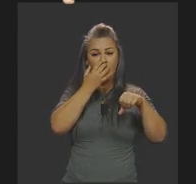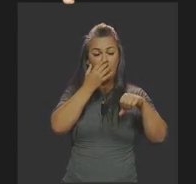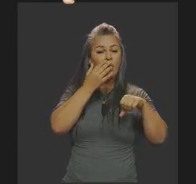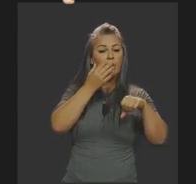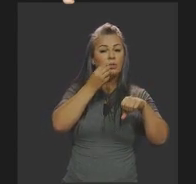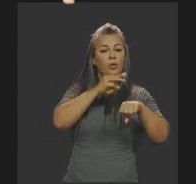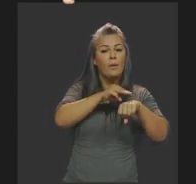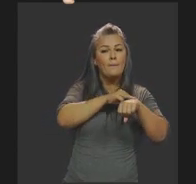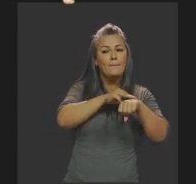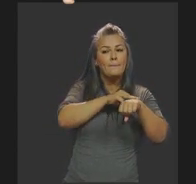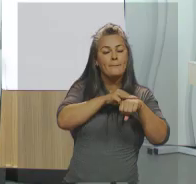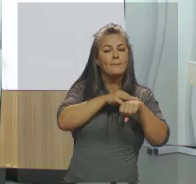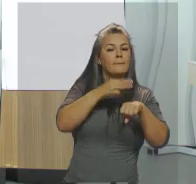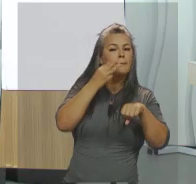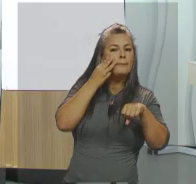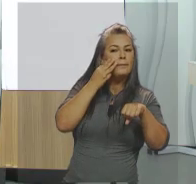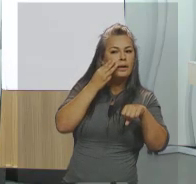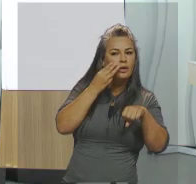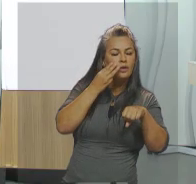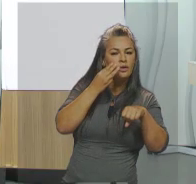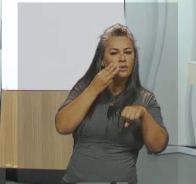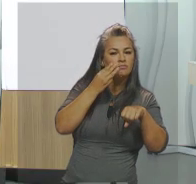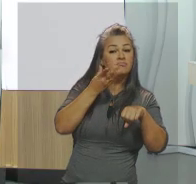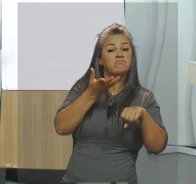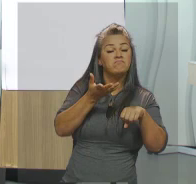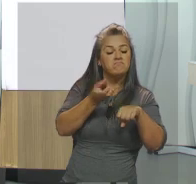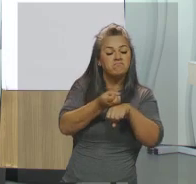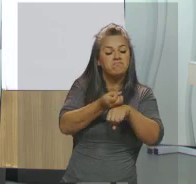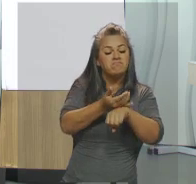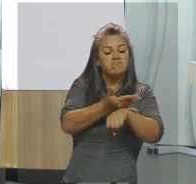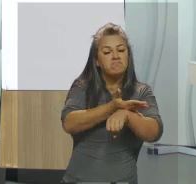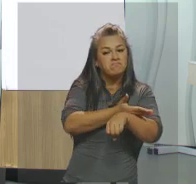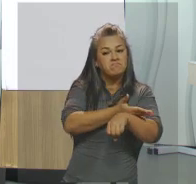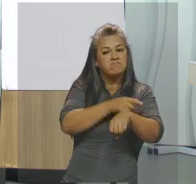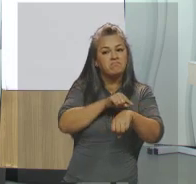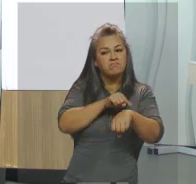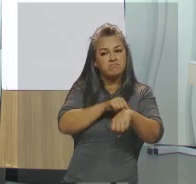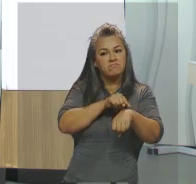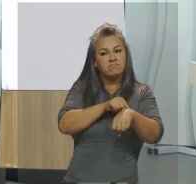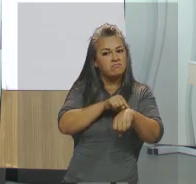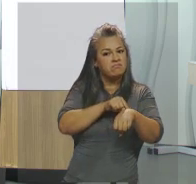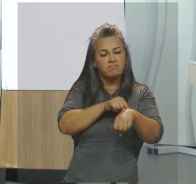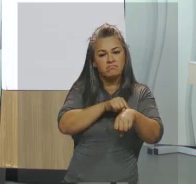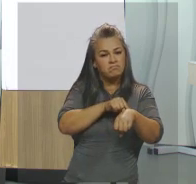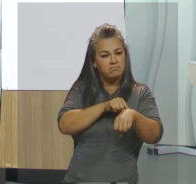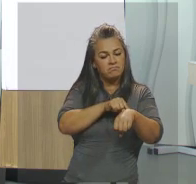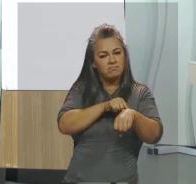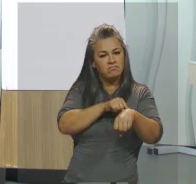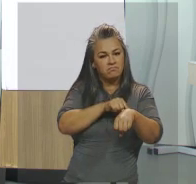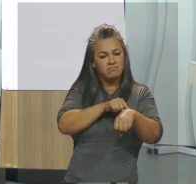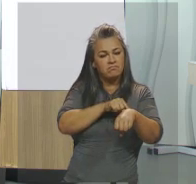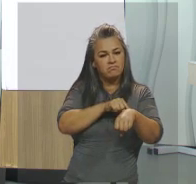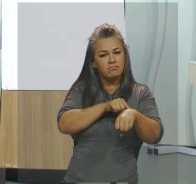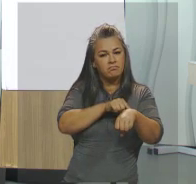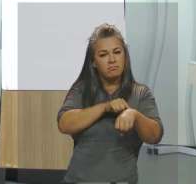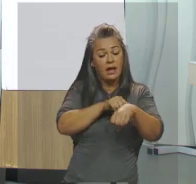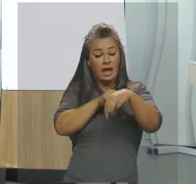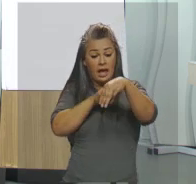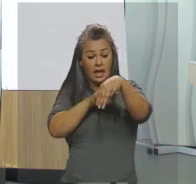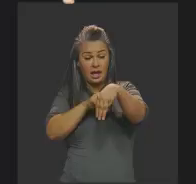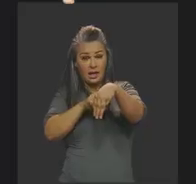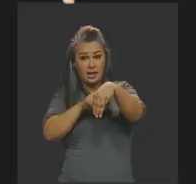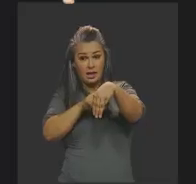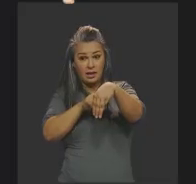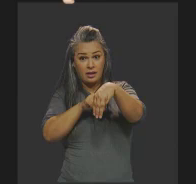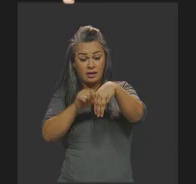Pzão, traço, cor marrom, pelagem, a cor que é, no caso é a marrom. Mzão,